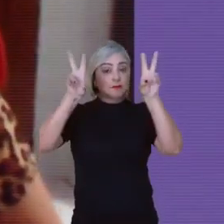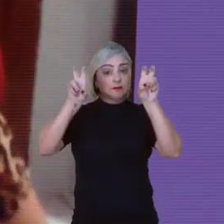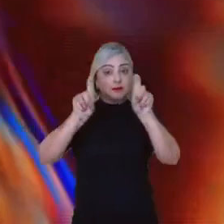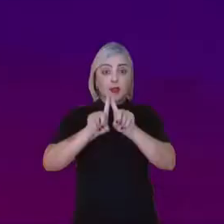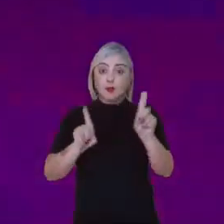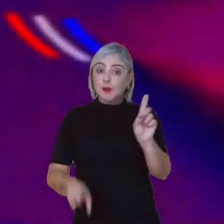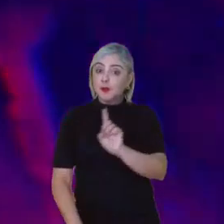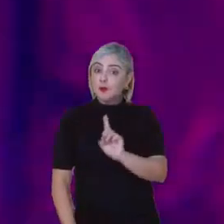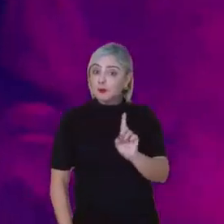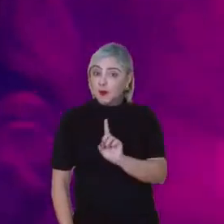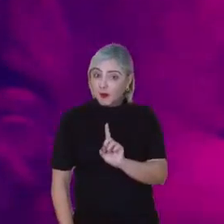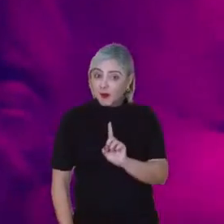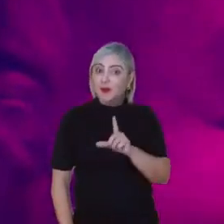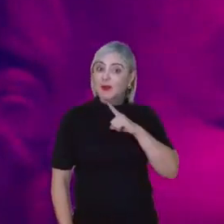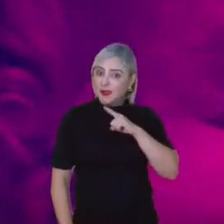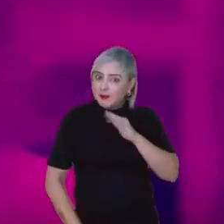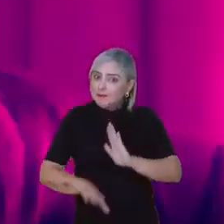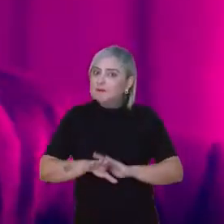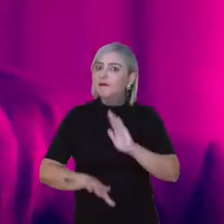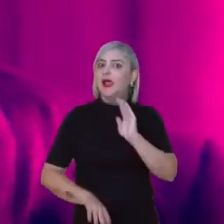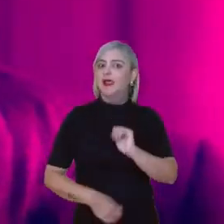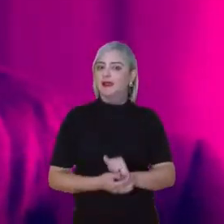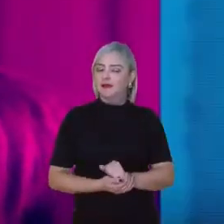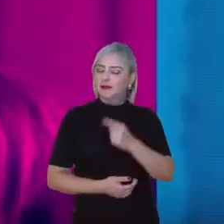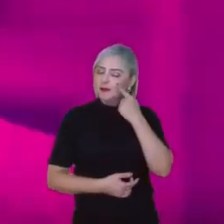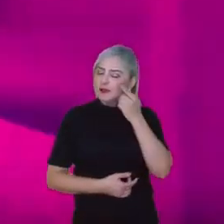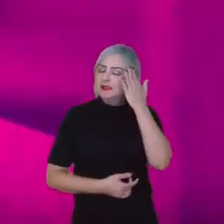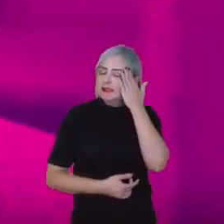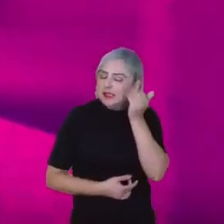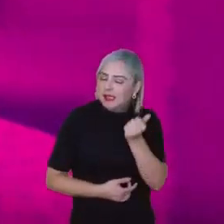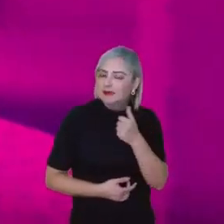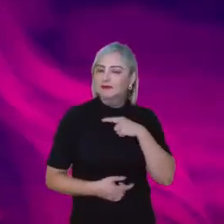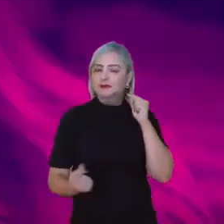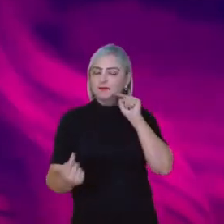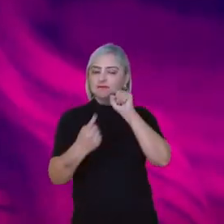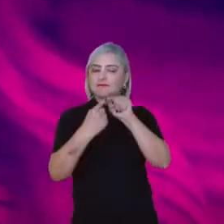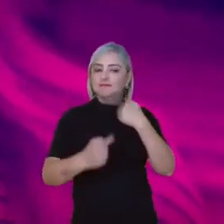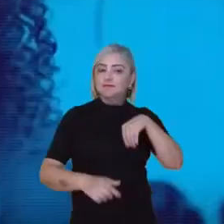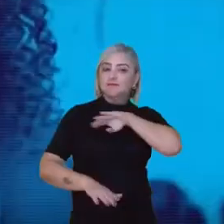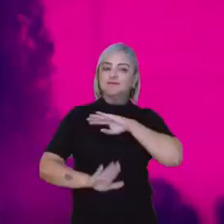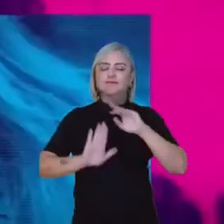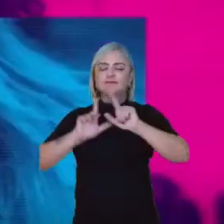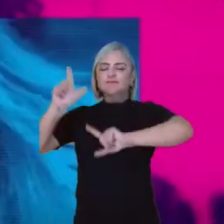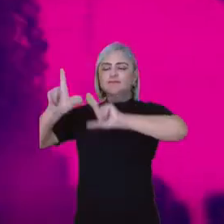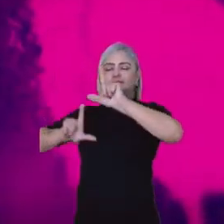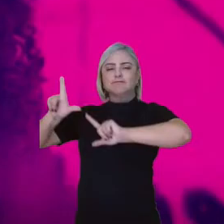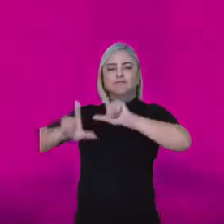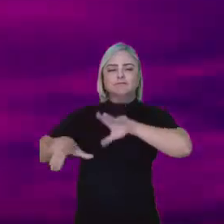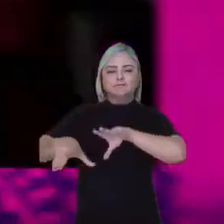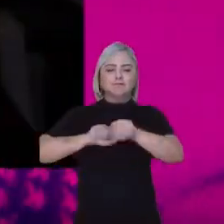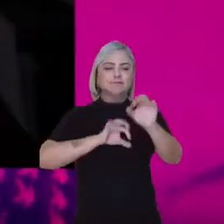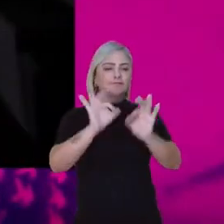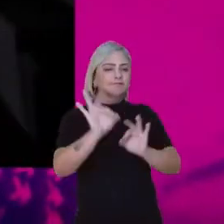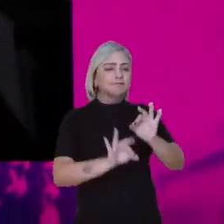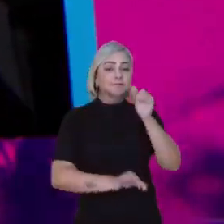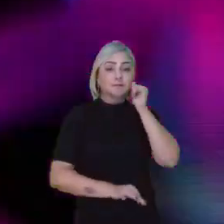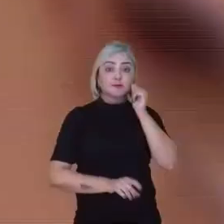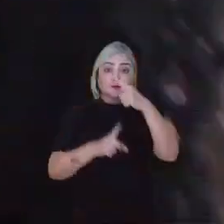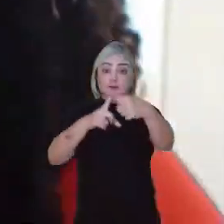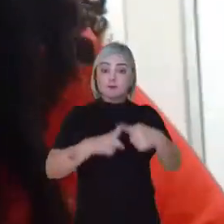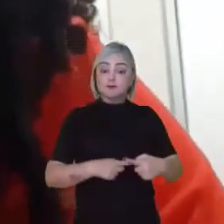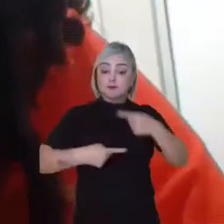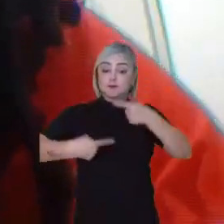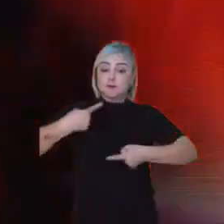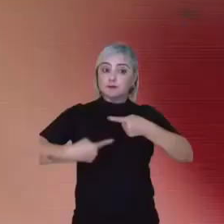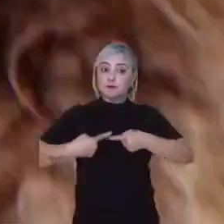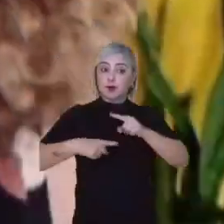Mas não é só isso. Como você já sabe, o objetivo do nosso programa é preparar e formar mulheres para a disputa